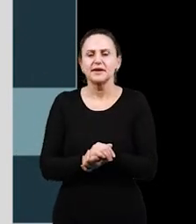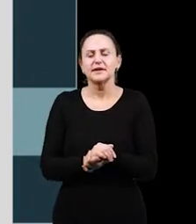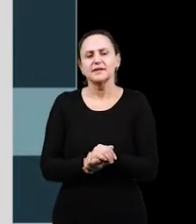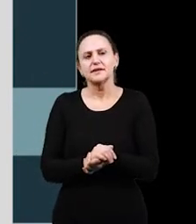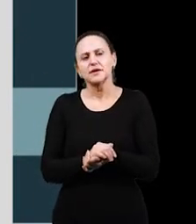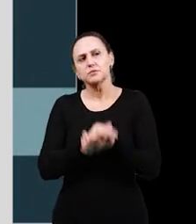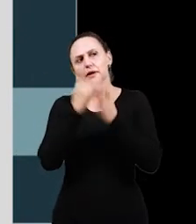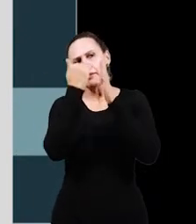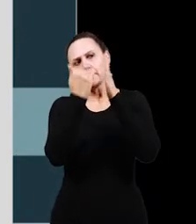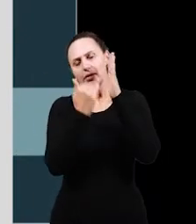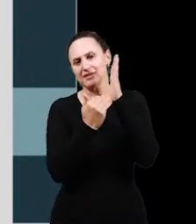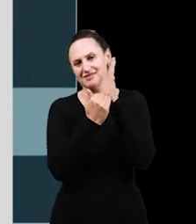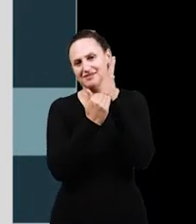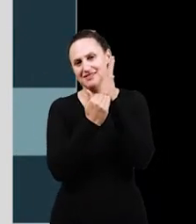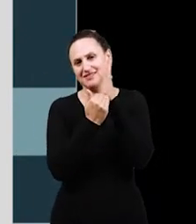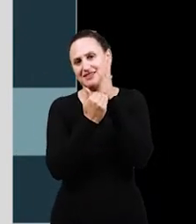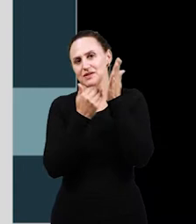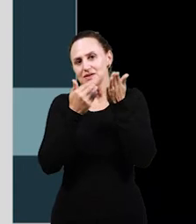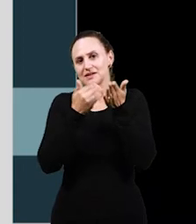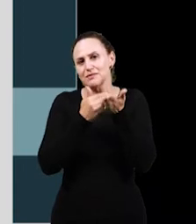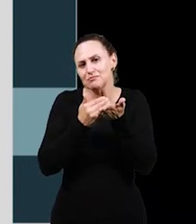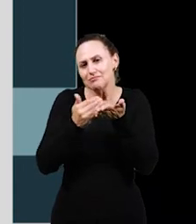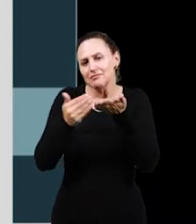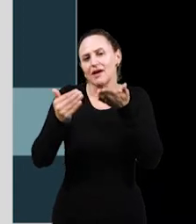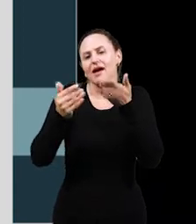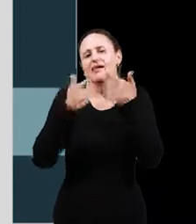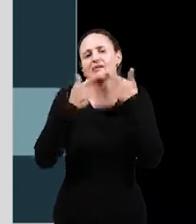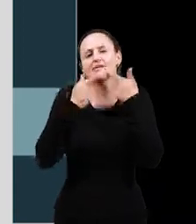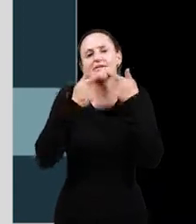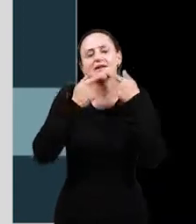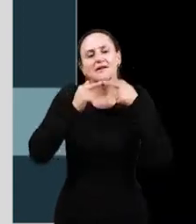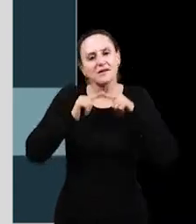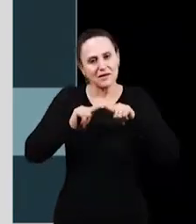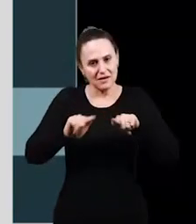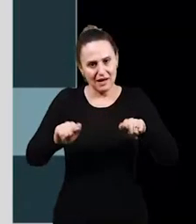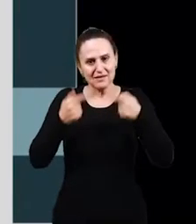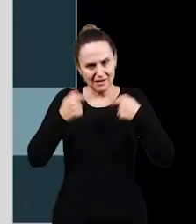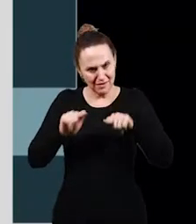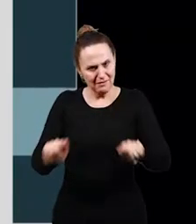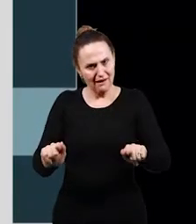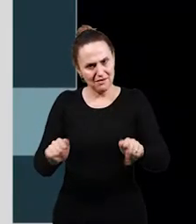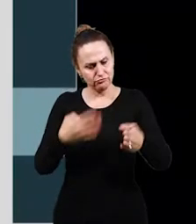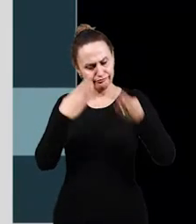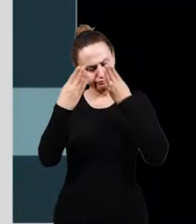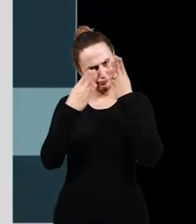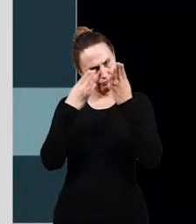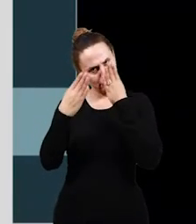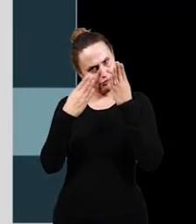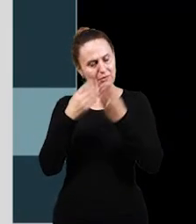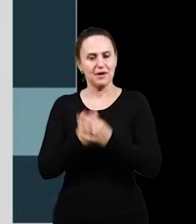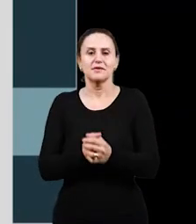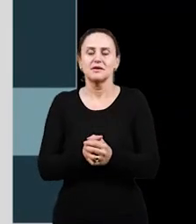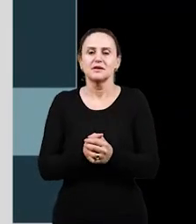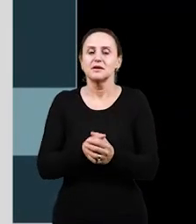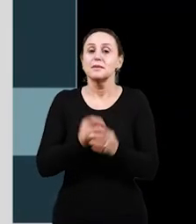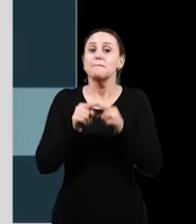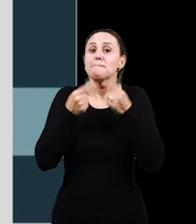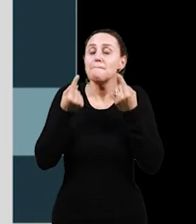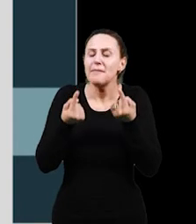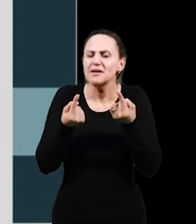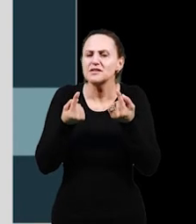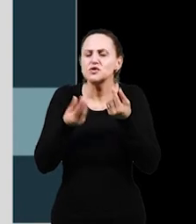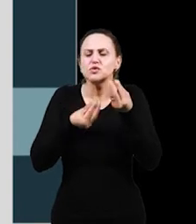esteira é que nascem as gramáticas comparadas o que interessa aos estudiosos não são mais os princípios que regem